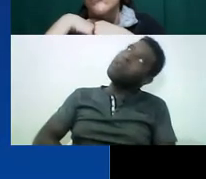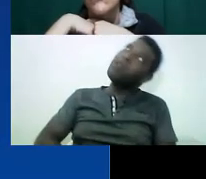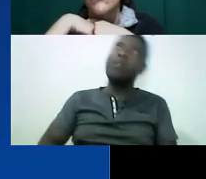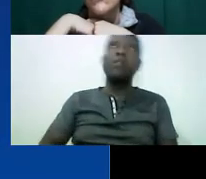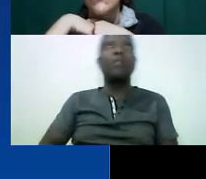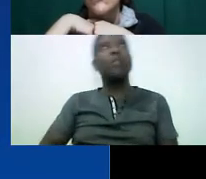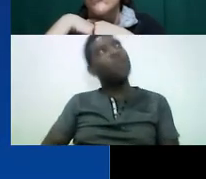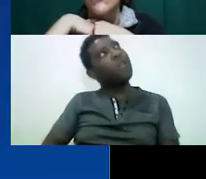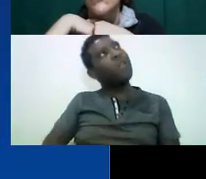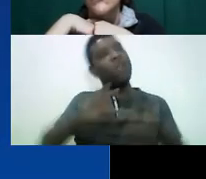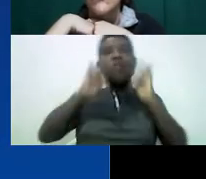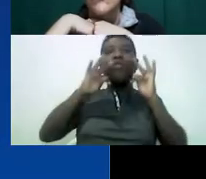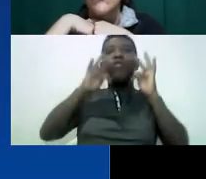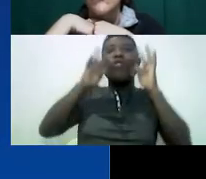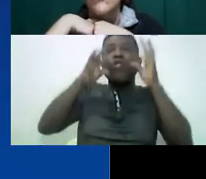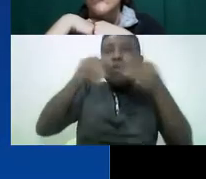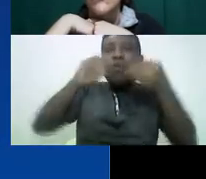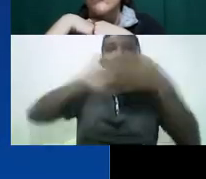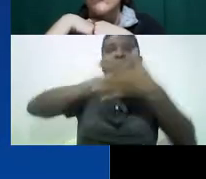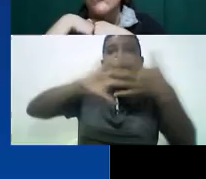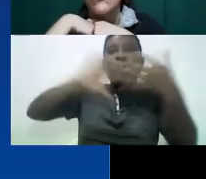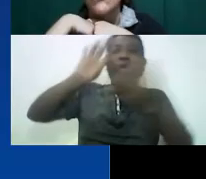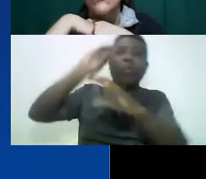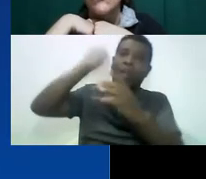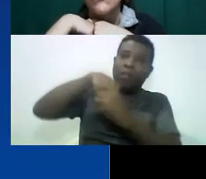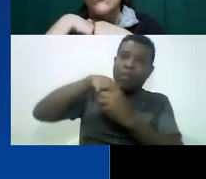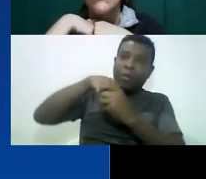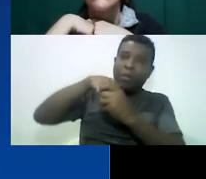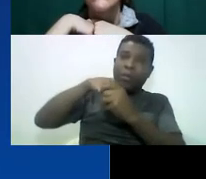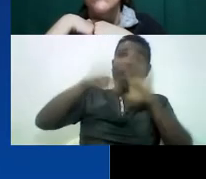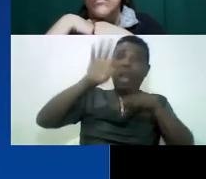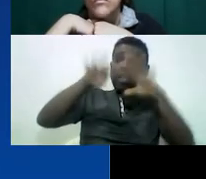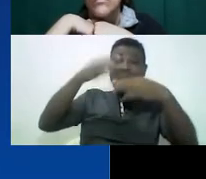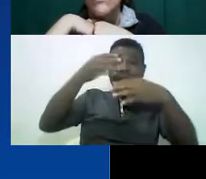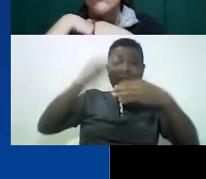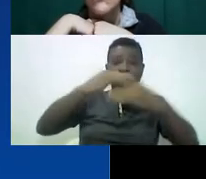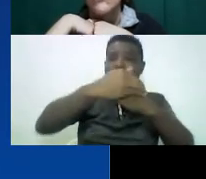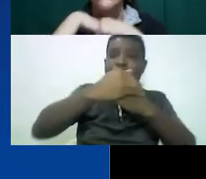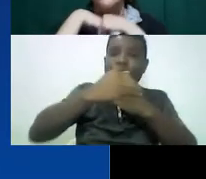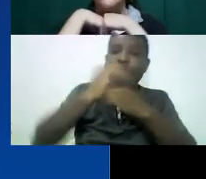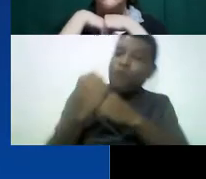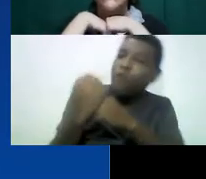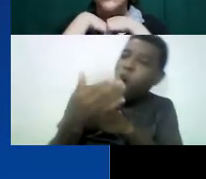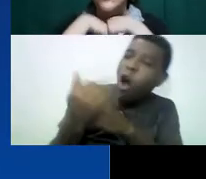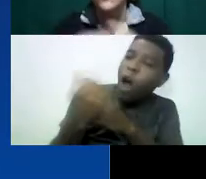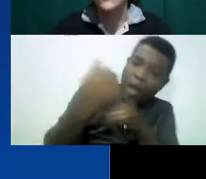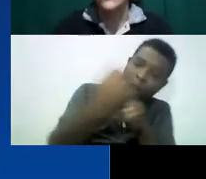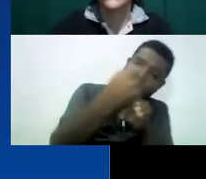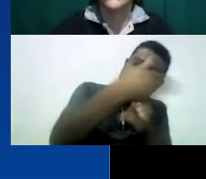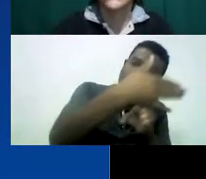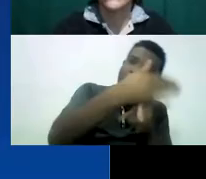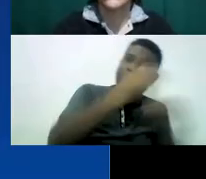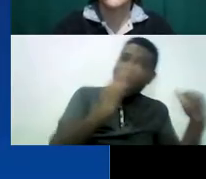de camadas mais superficiais até mais profundas. Tá? Mais superficial é o trapézio.